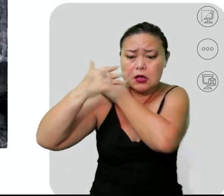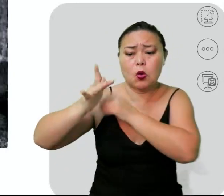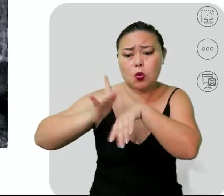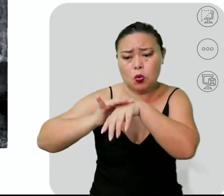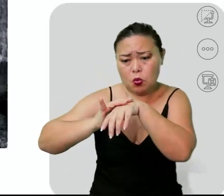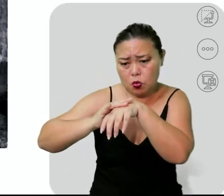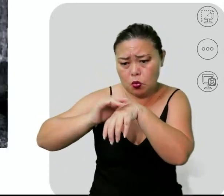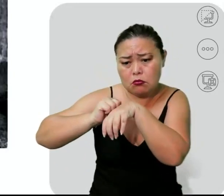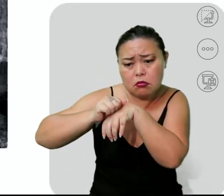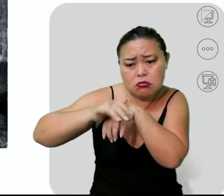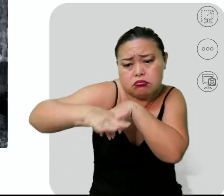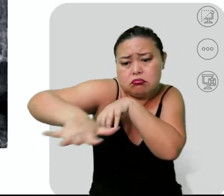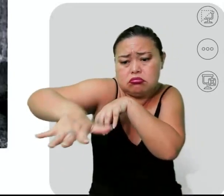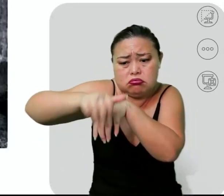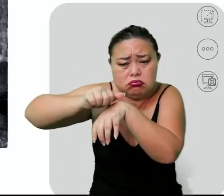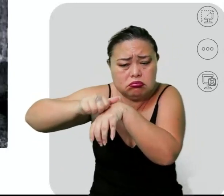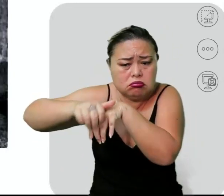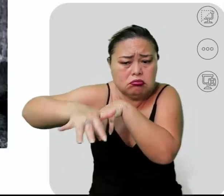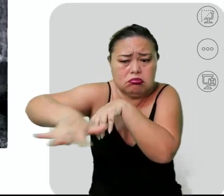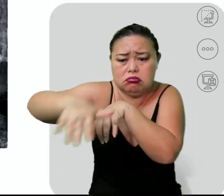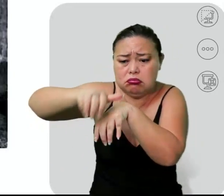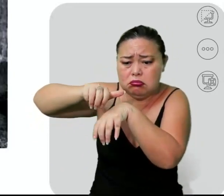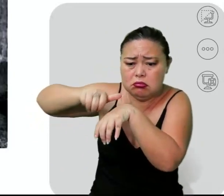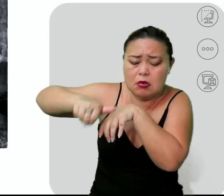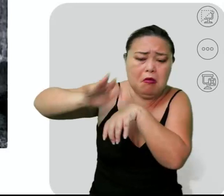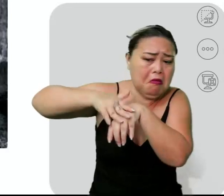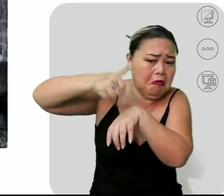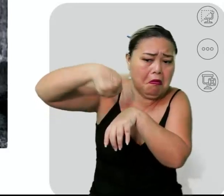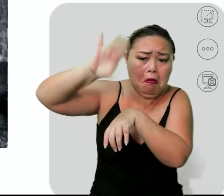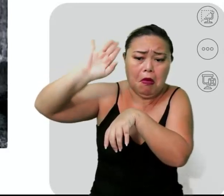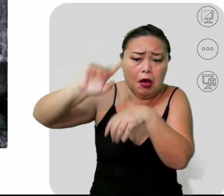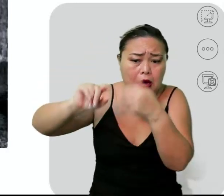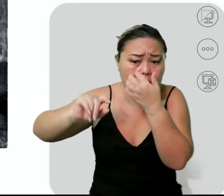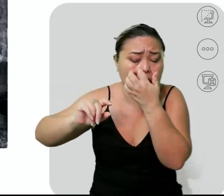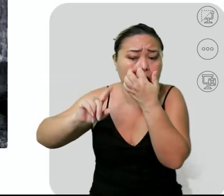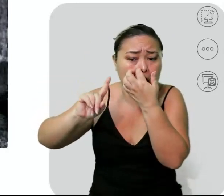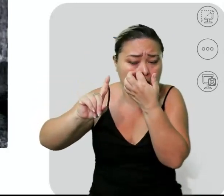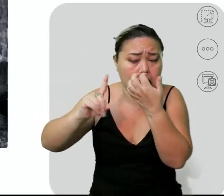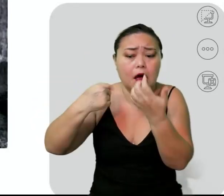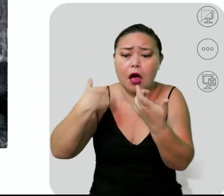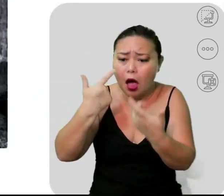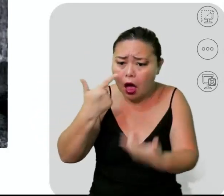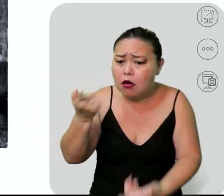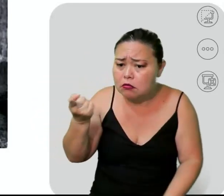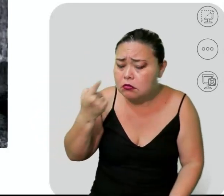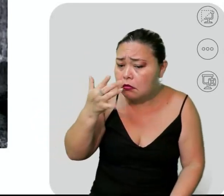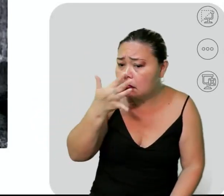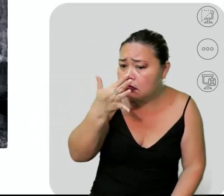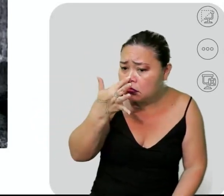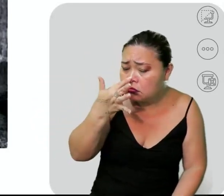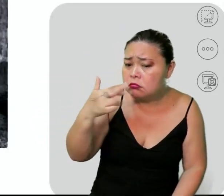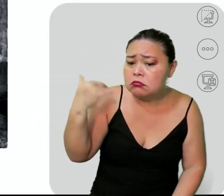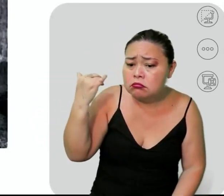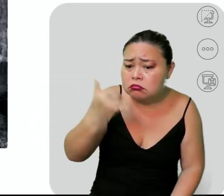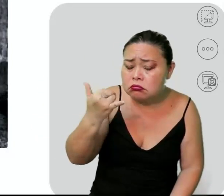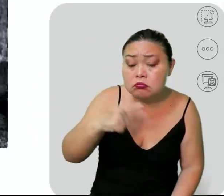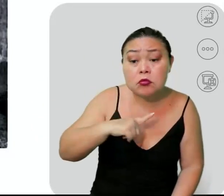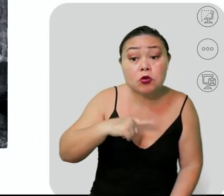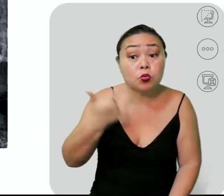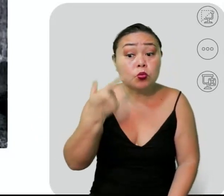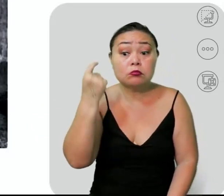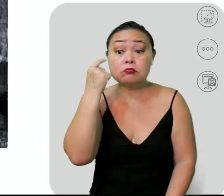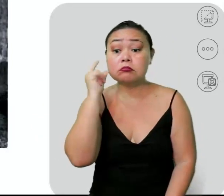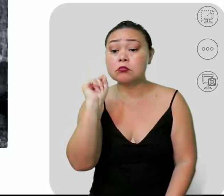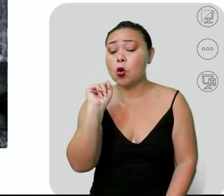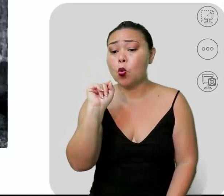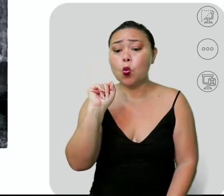doença. Tá bom? Com isso, é um relato que você observa. Você não tem